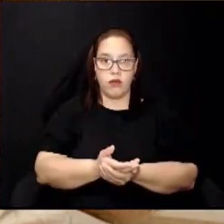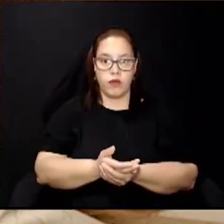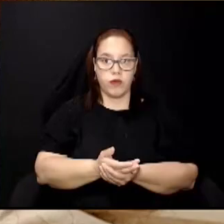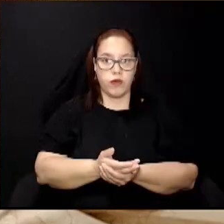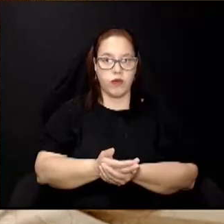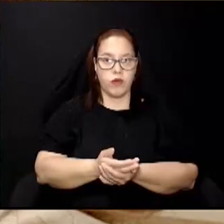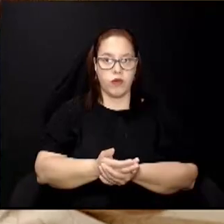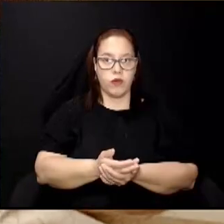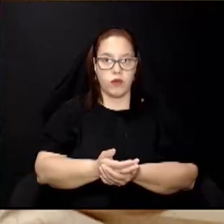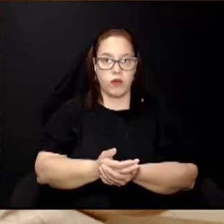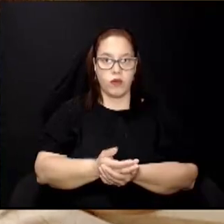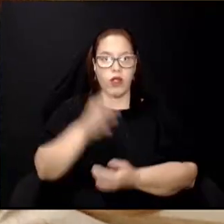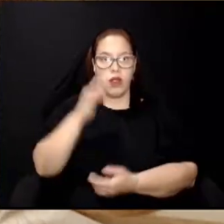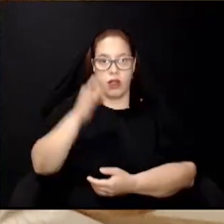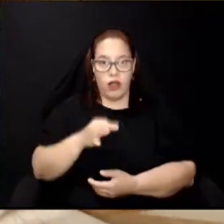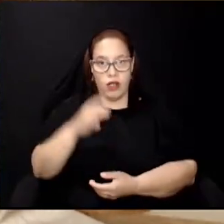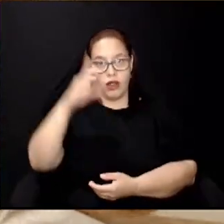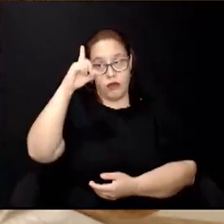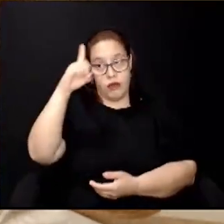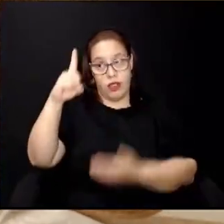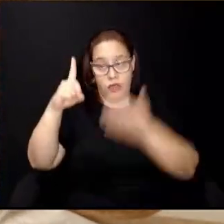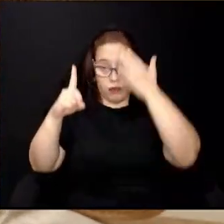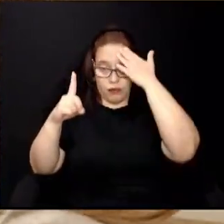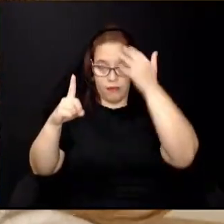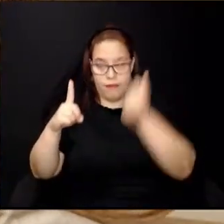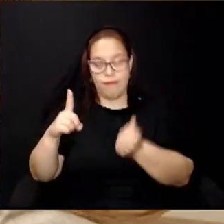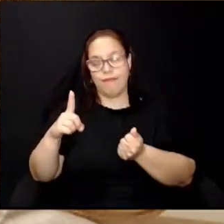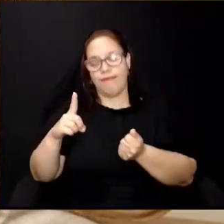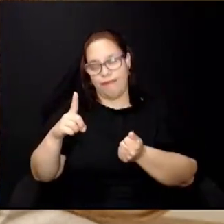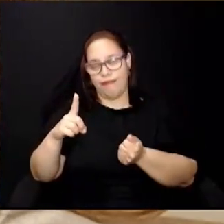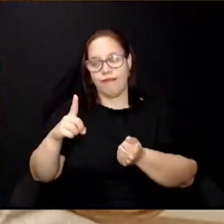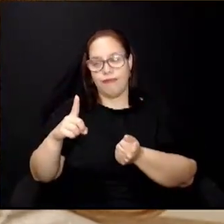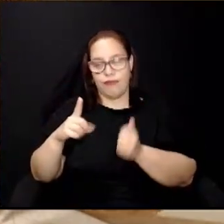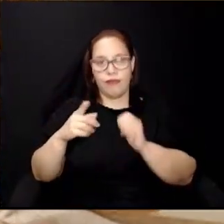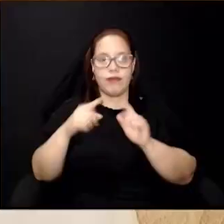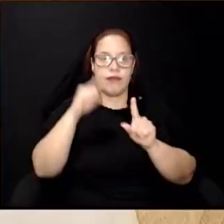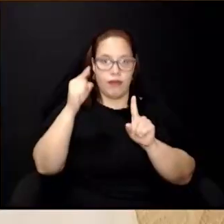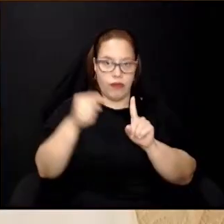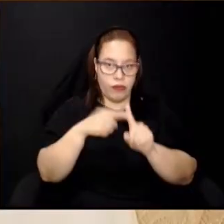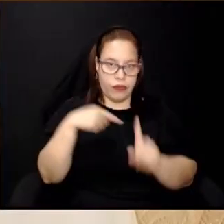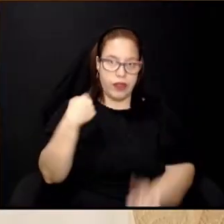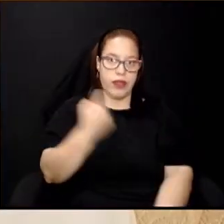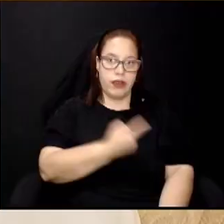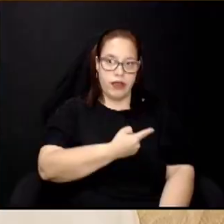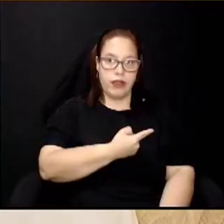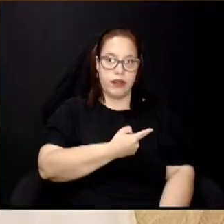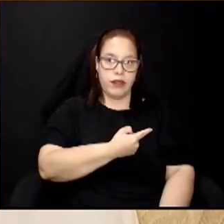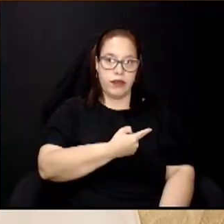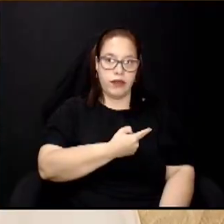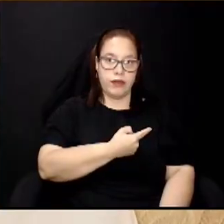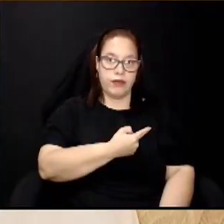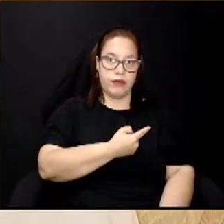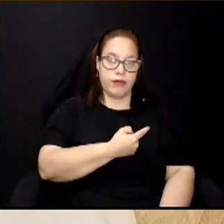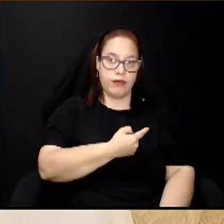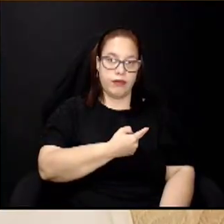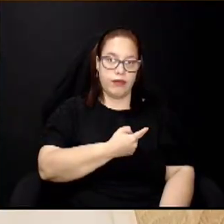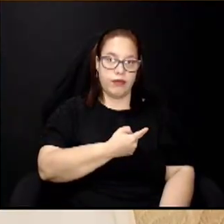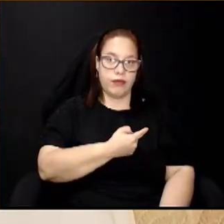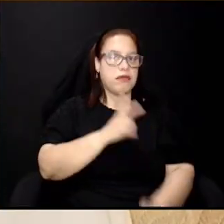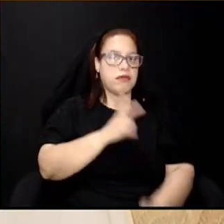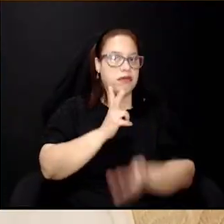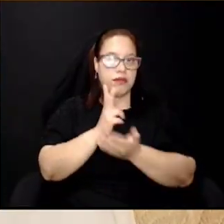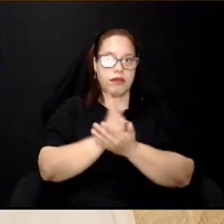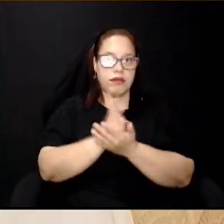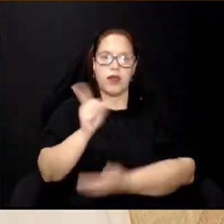sabe o que faz, né? Que Ele tem um propósito pra gente. Então eu fui seguindo, eu falei, não, eu